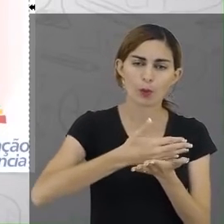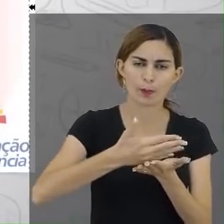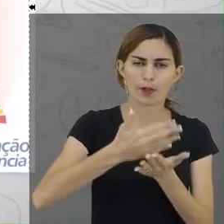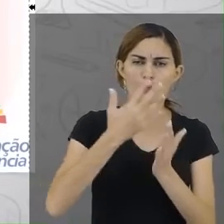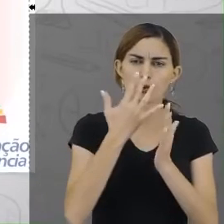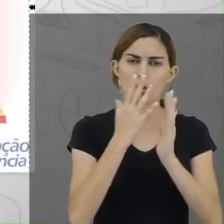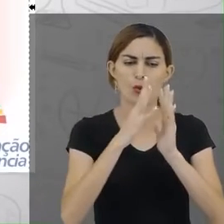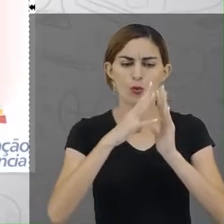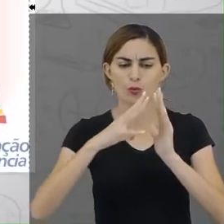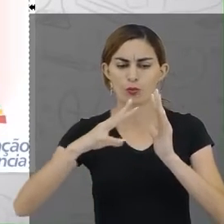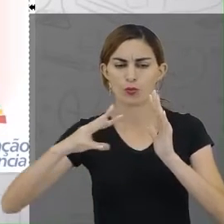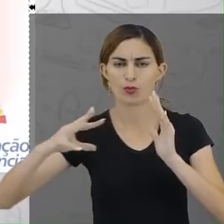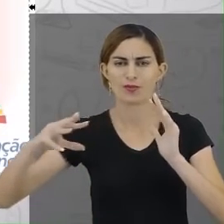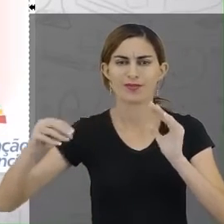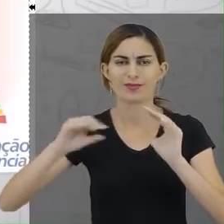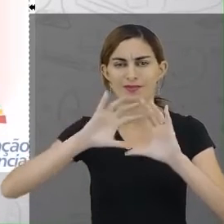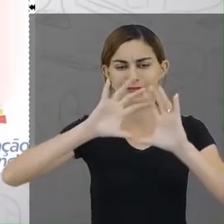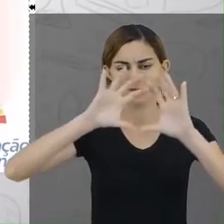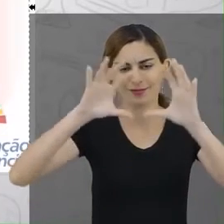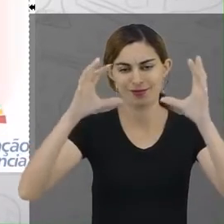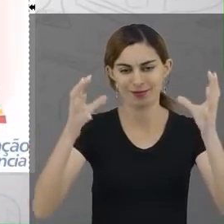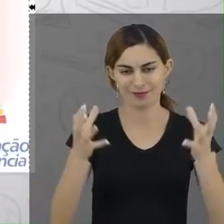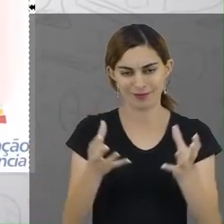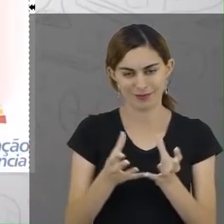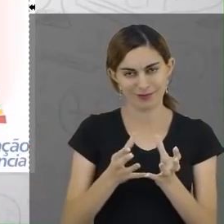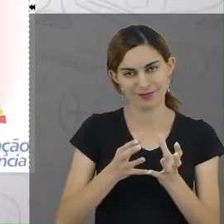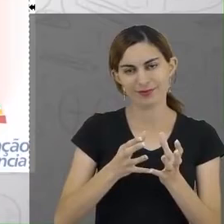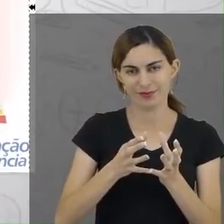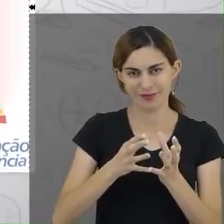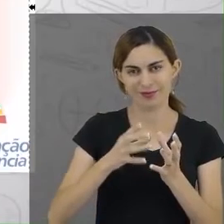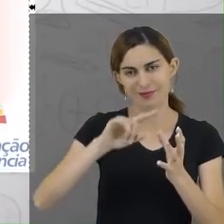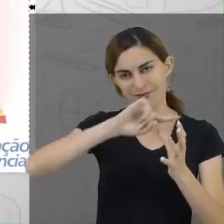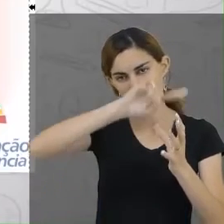e a cor de fim. Observe que podemos selecionar